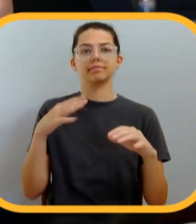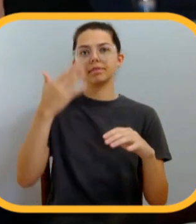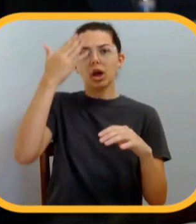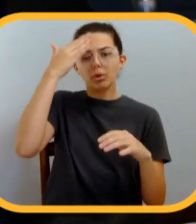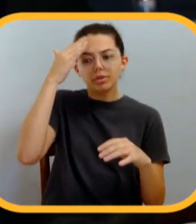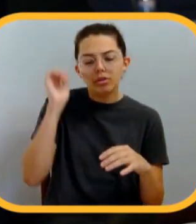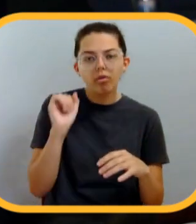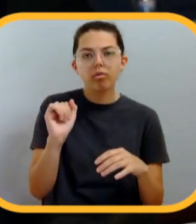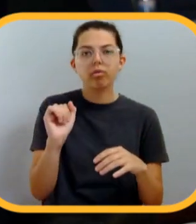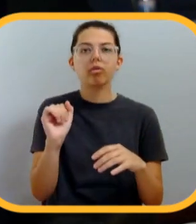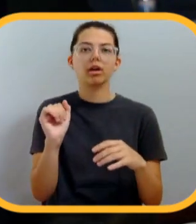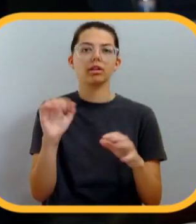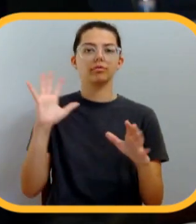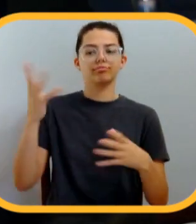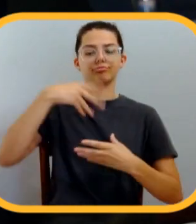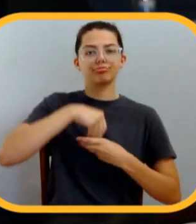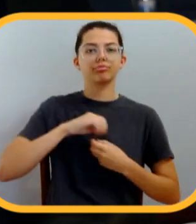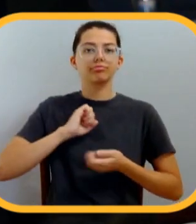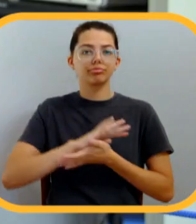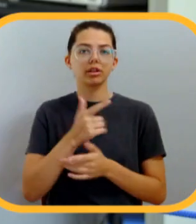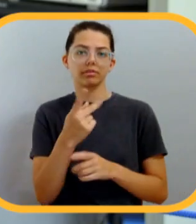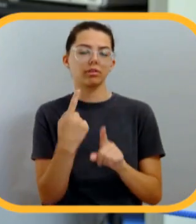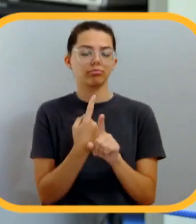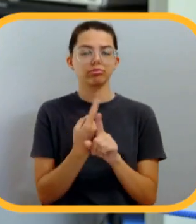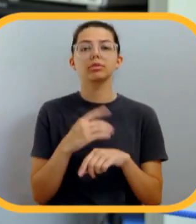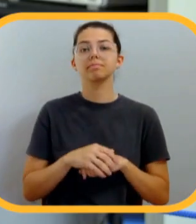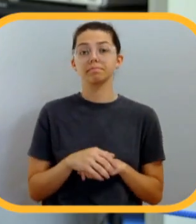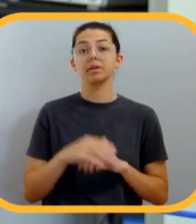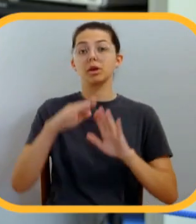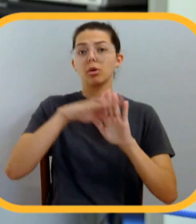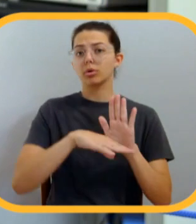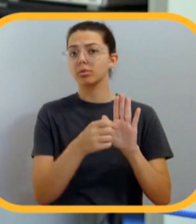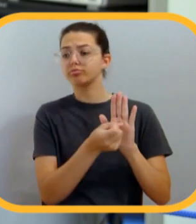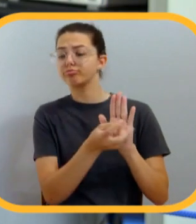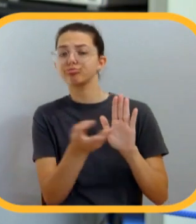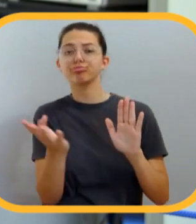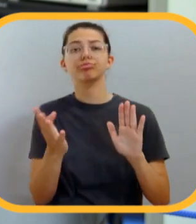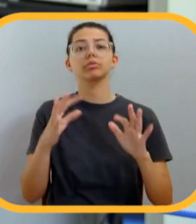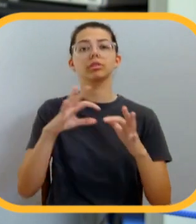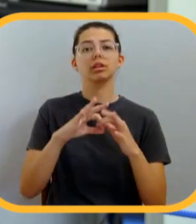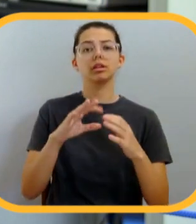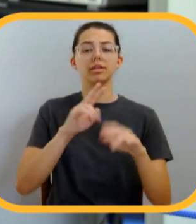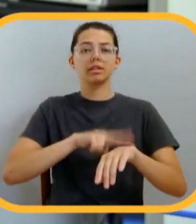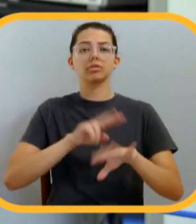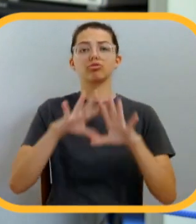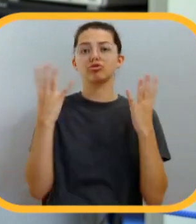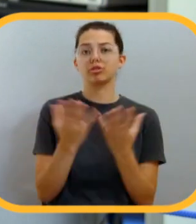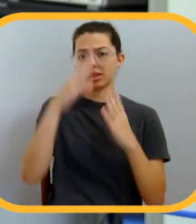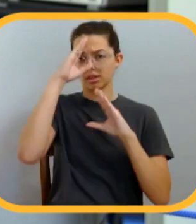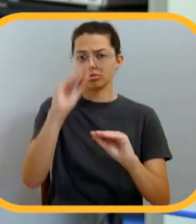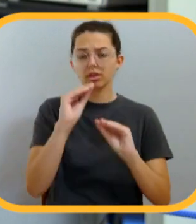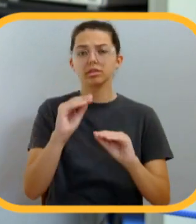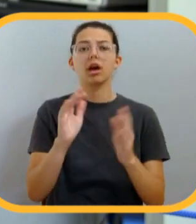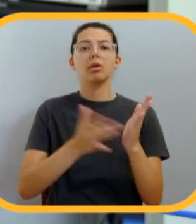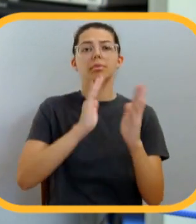relação às competências da literacia mediática. De facto, todos os programas que têm existido, por exemplo, ao nível da Direção-Geral de